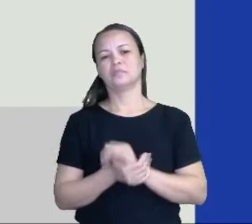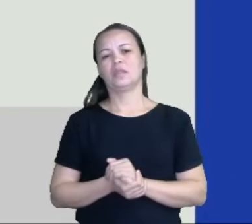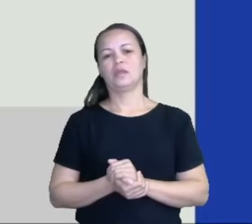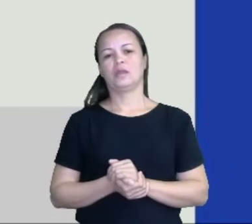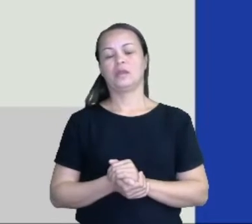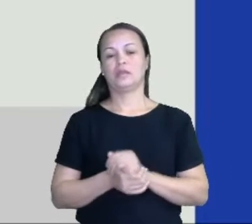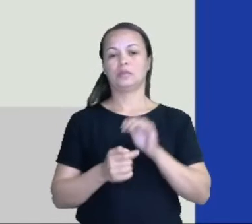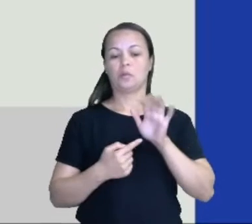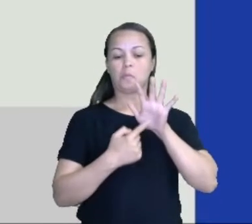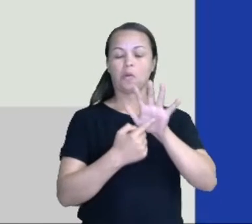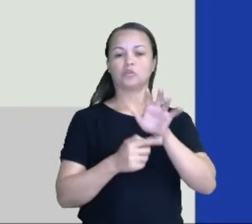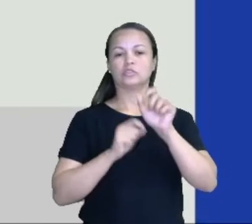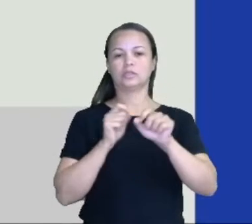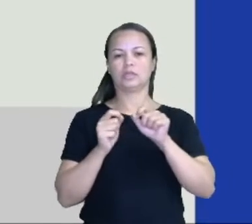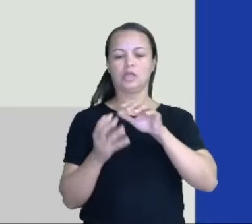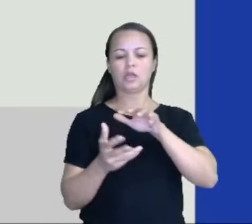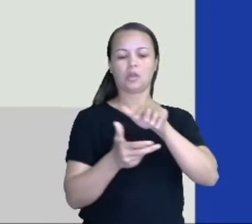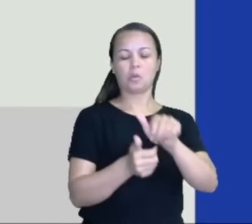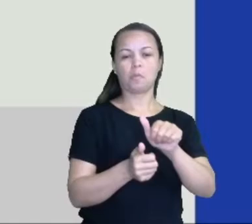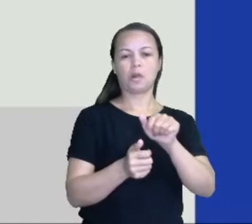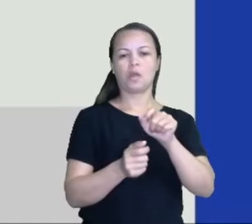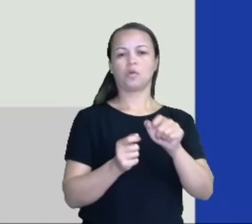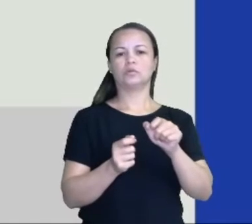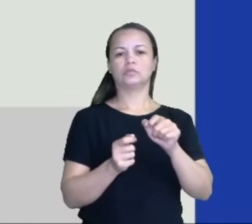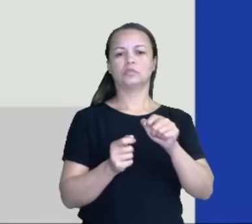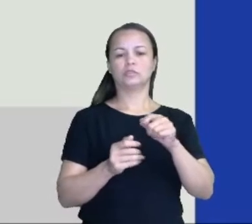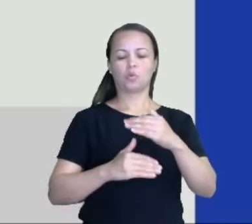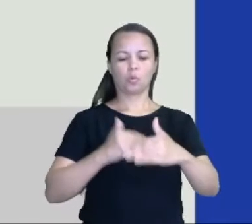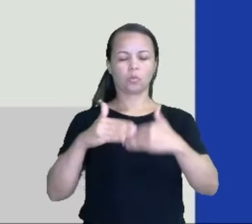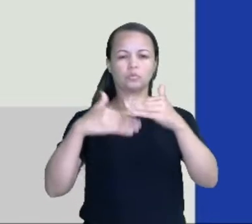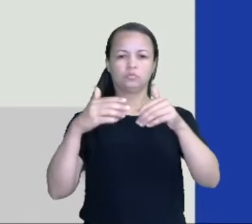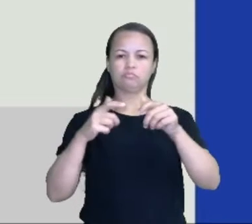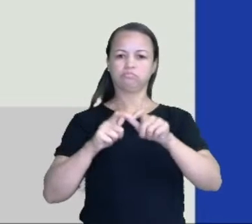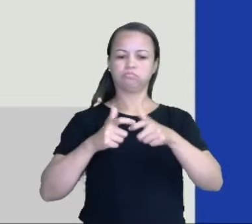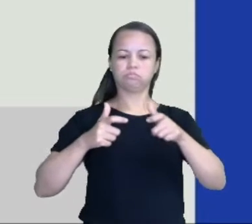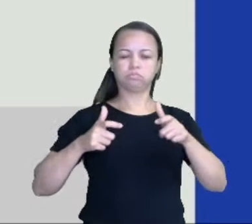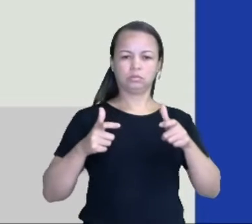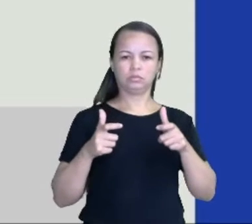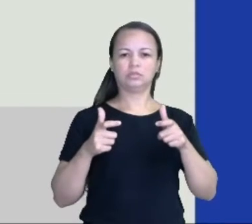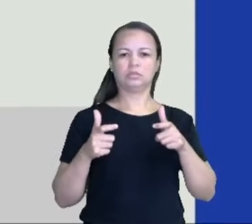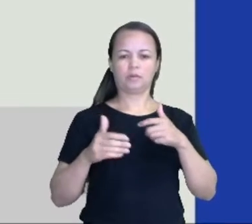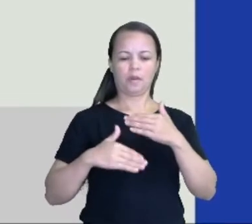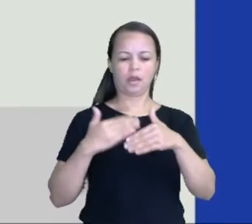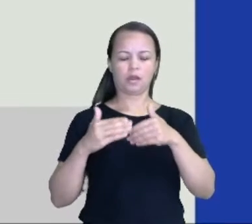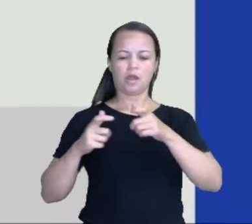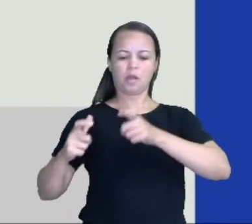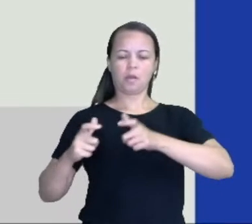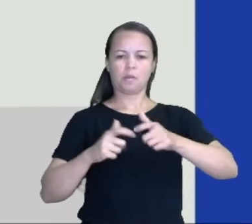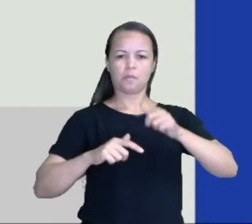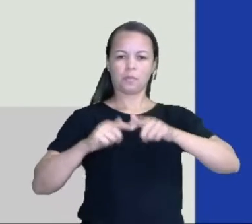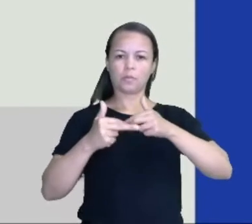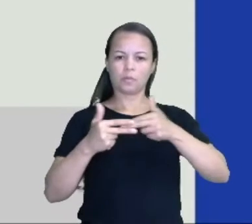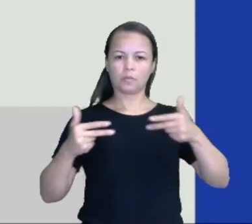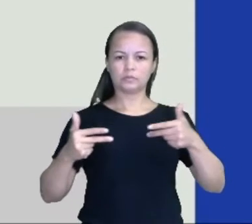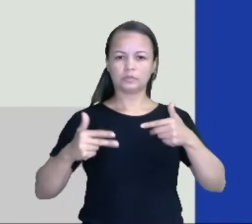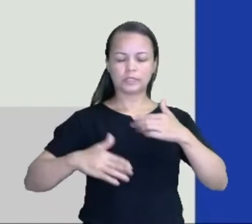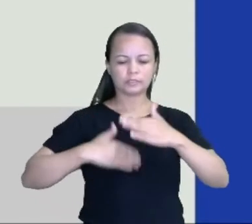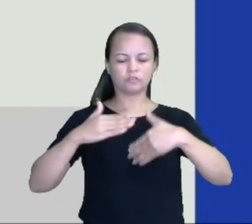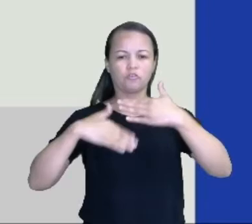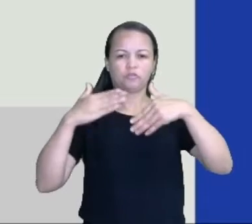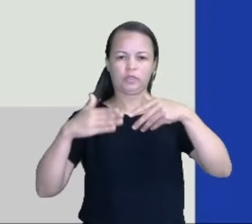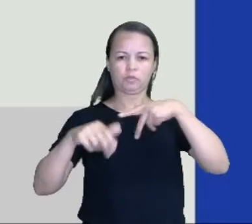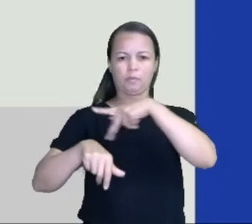que a produção e o consumo se mundializaram de tal forma que cada etapa do processo produtivo é desenvolvida em um